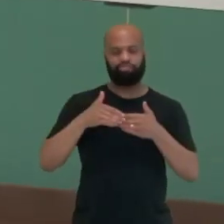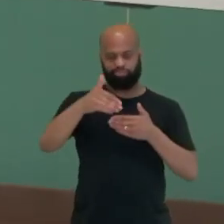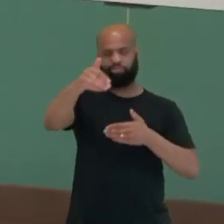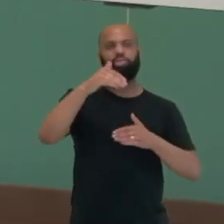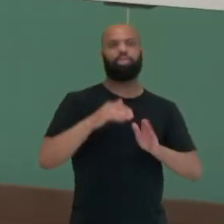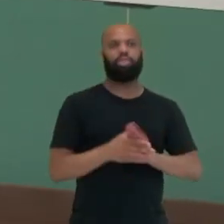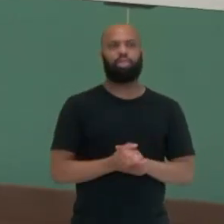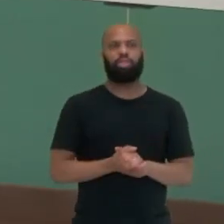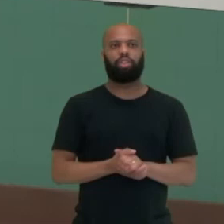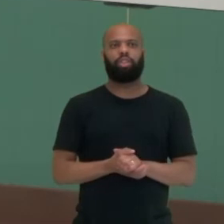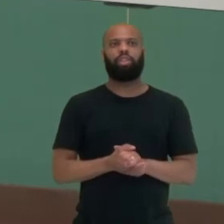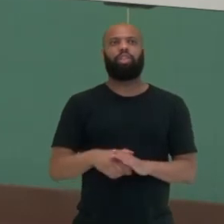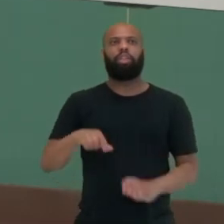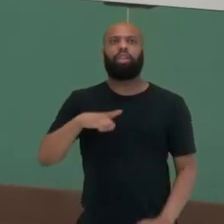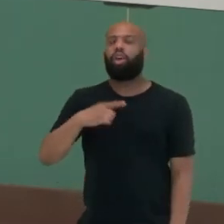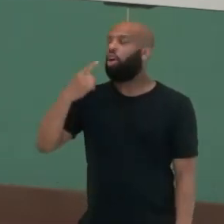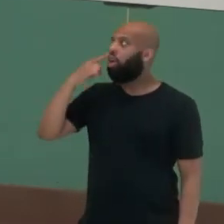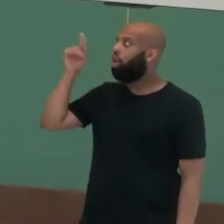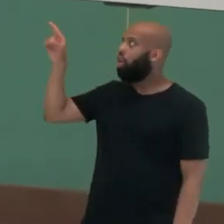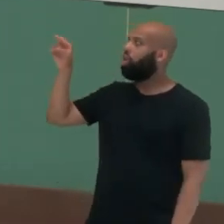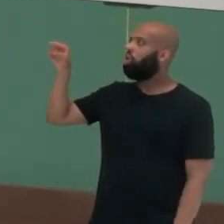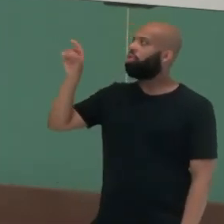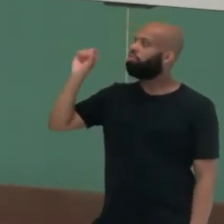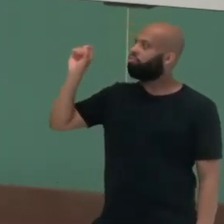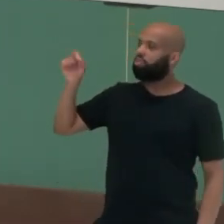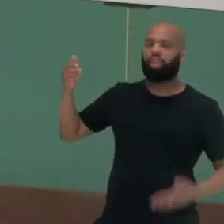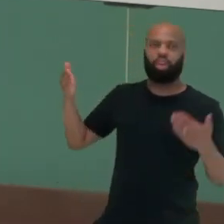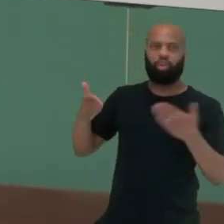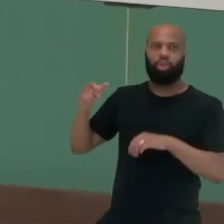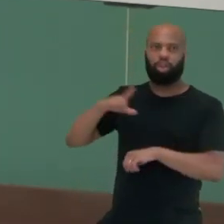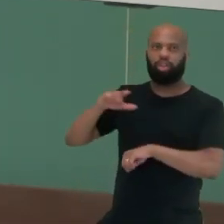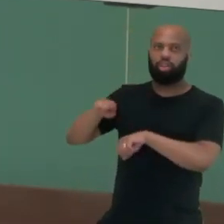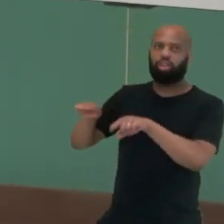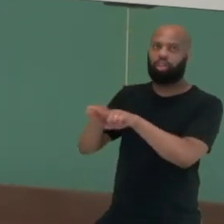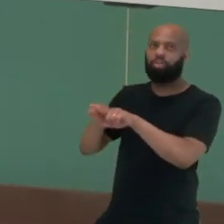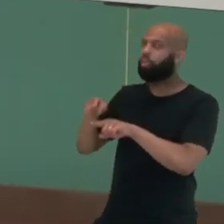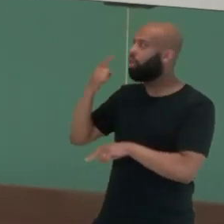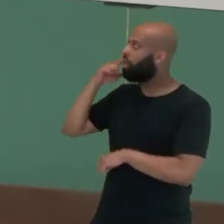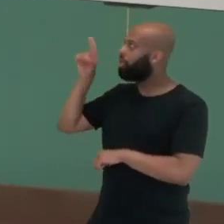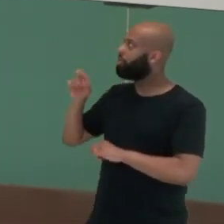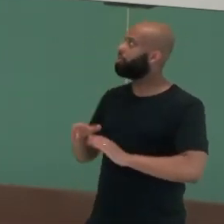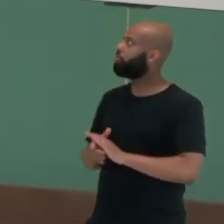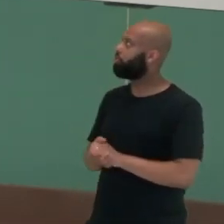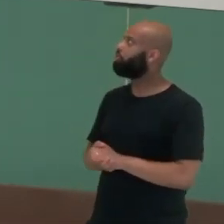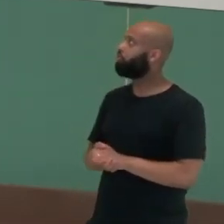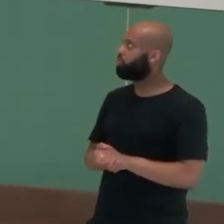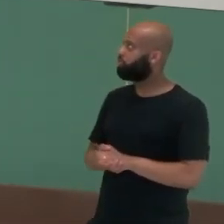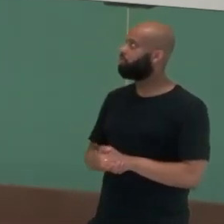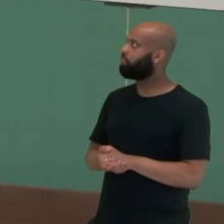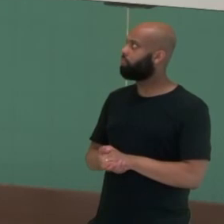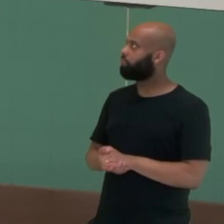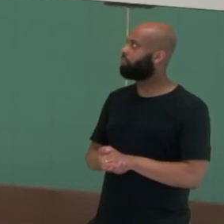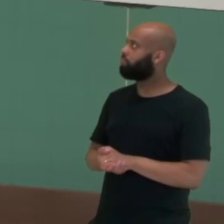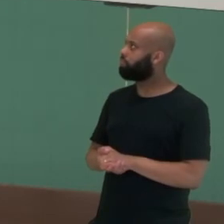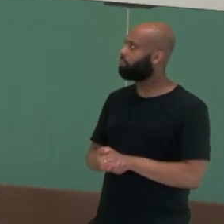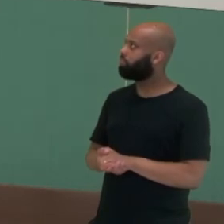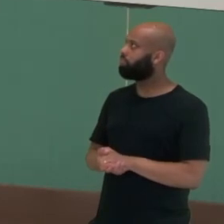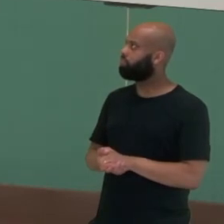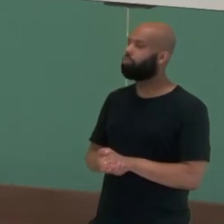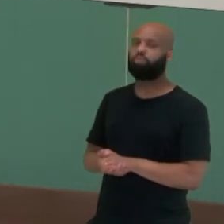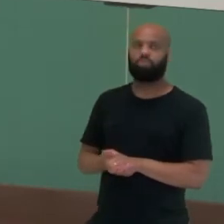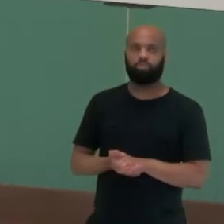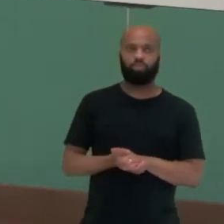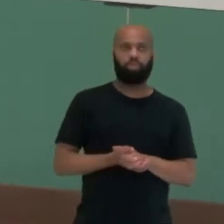diante. Tá? Aqui mais eu quero que vocês observem mais um pouquinho para se familiarizarem mais ainda com a luta olímpica, quem